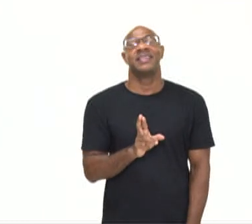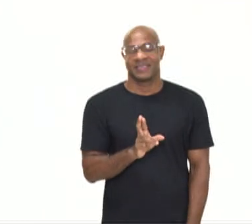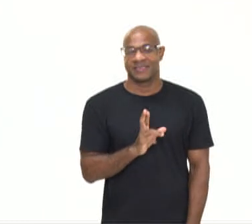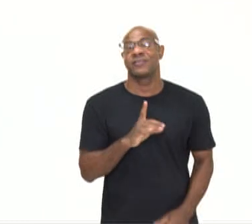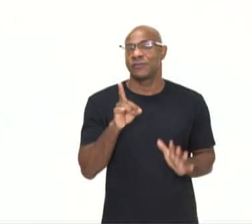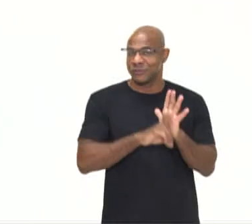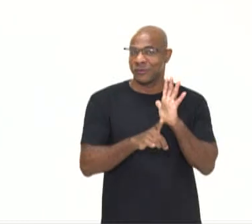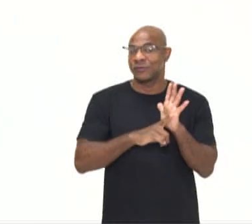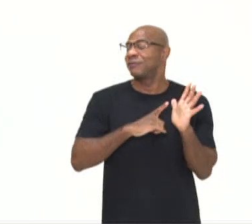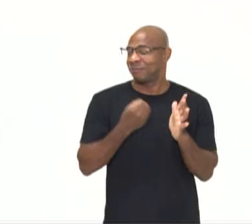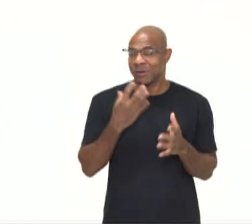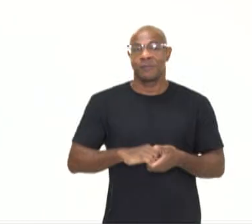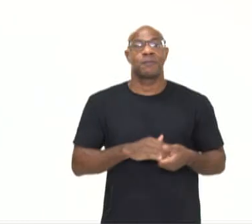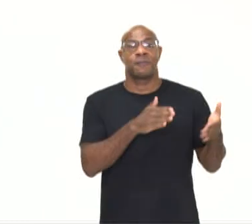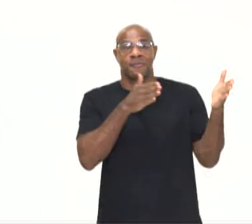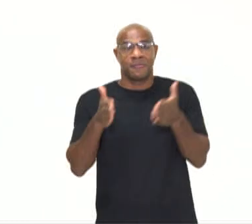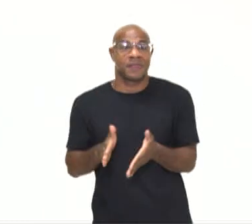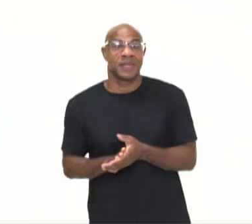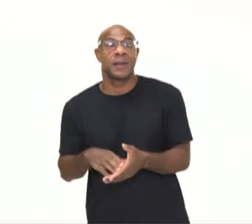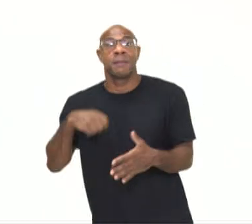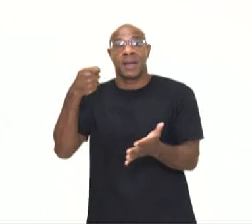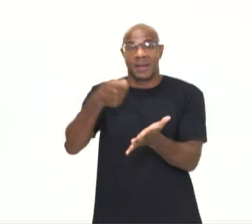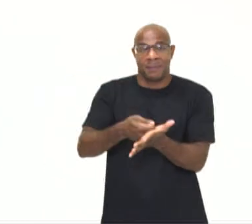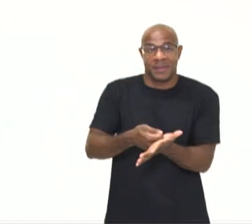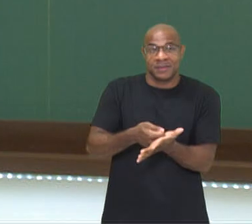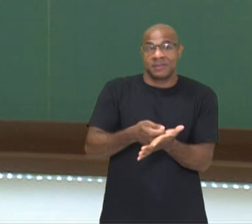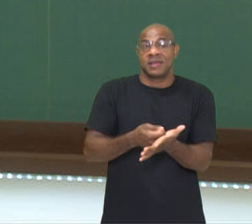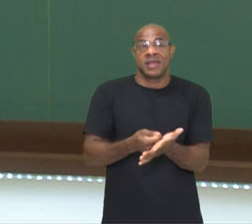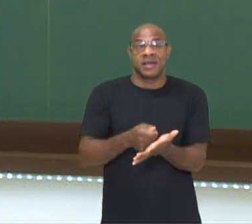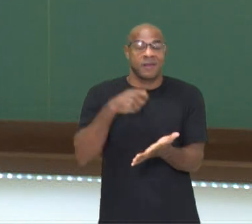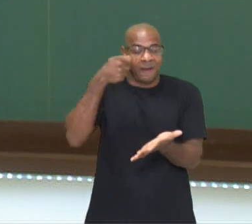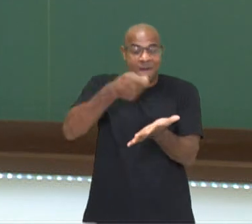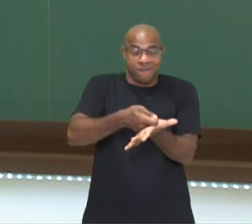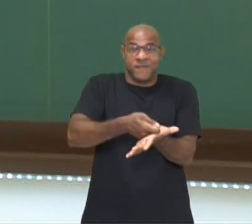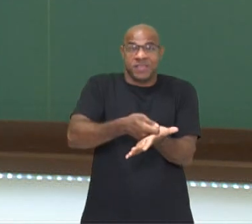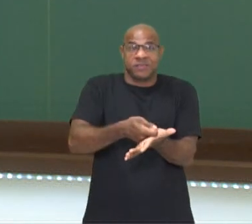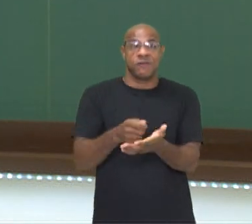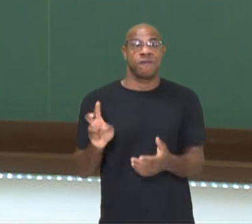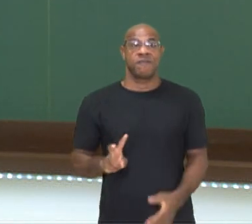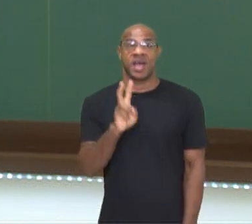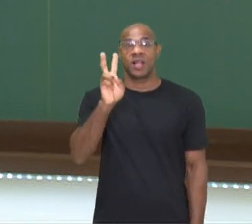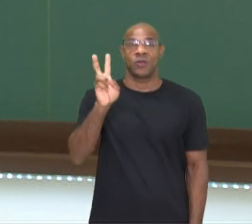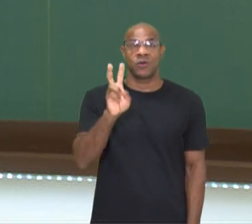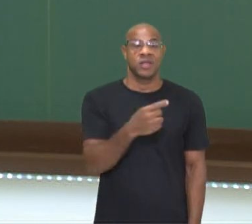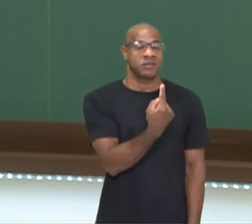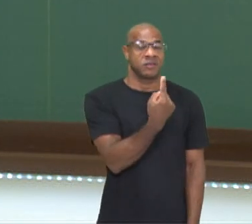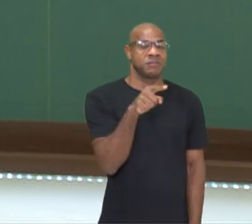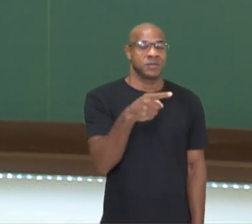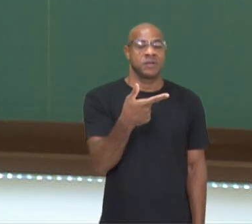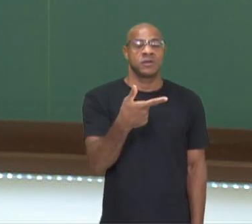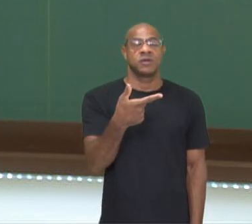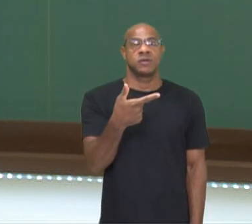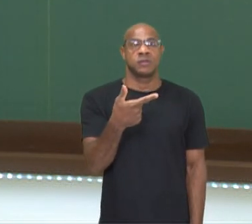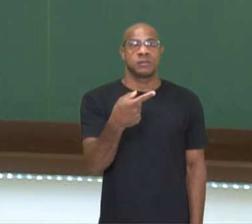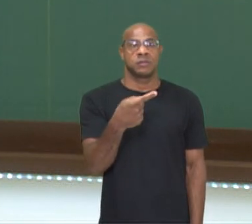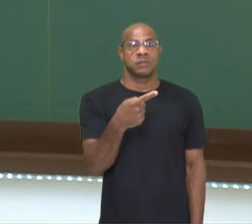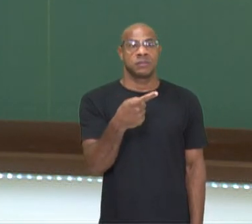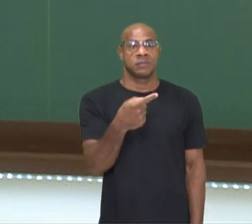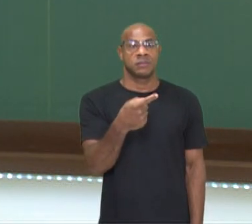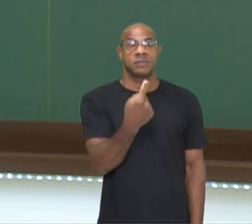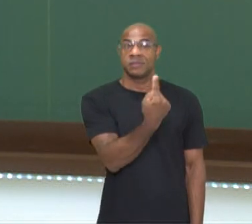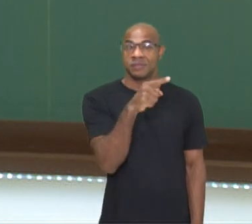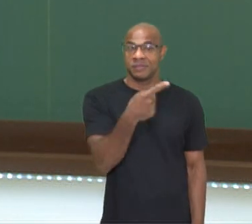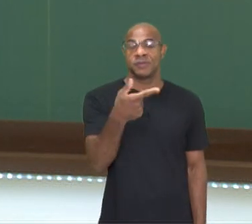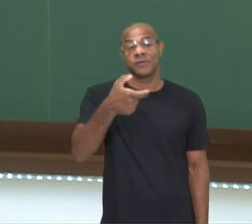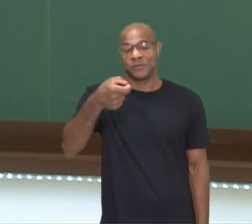R$60. Para o pagamento à vista, terá um desconto de 60 e o valor da viagem, que era de 1.140, que